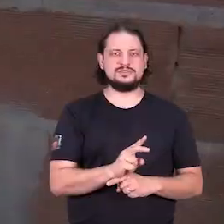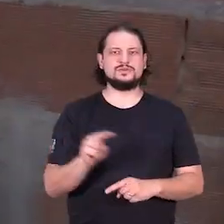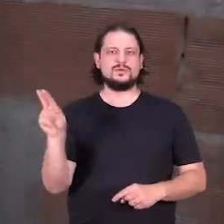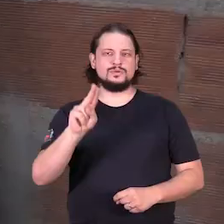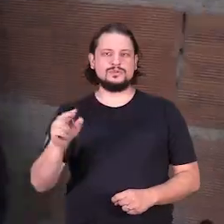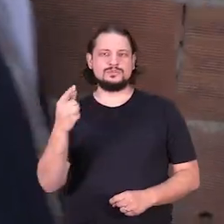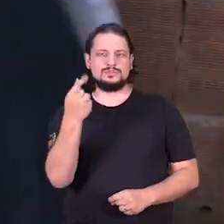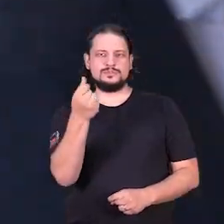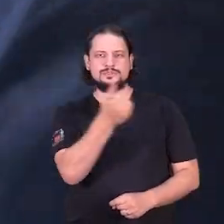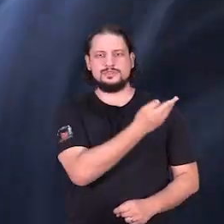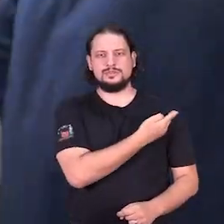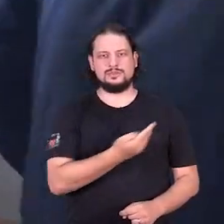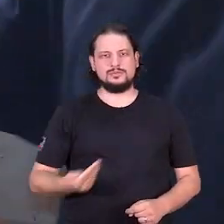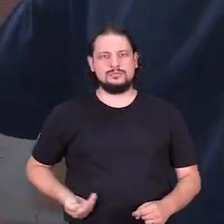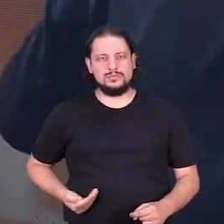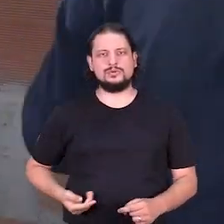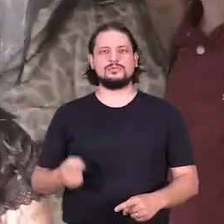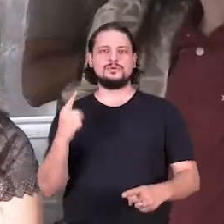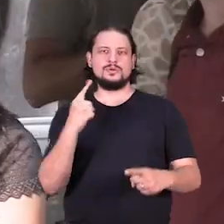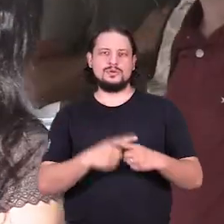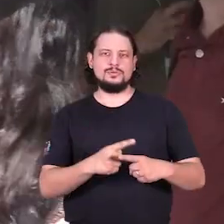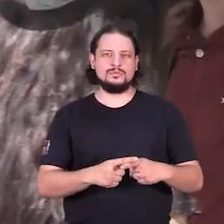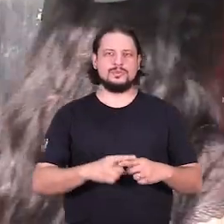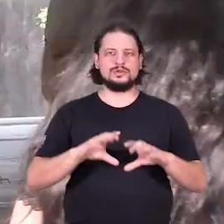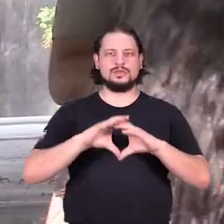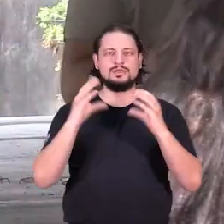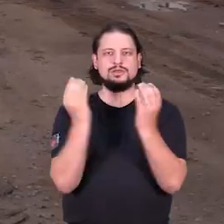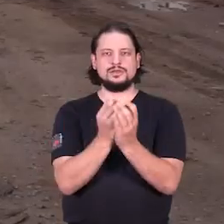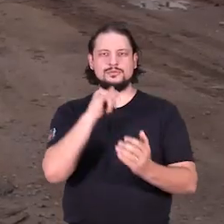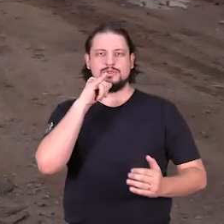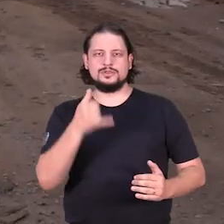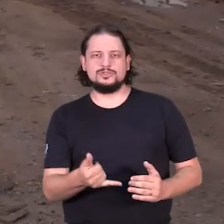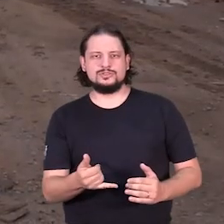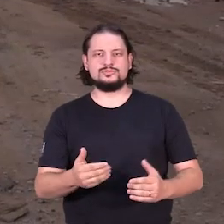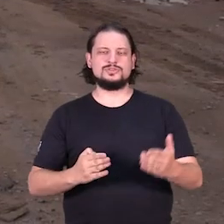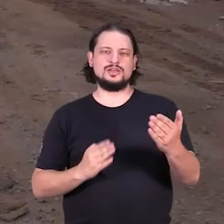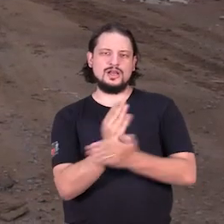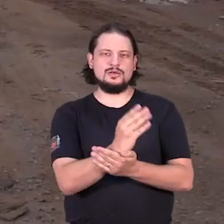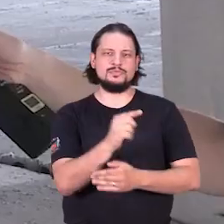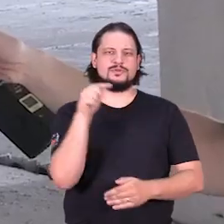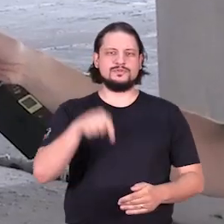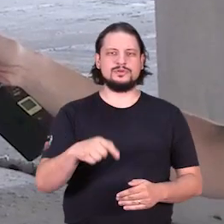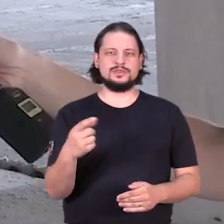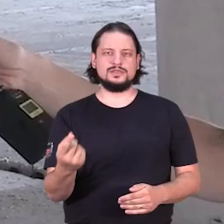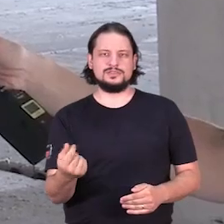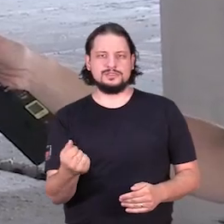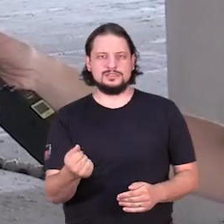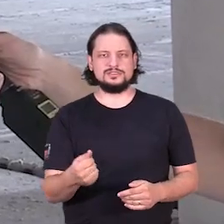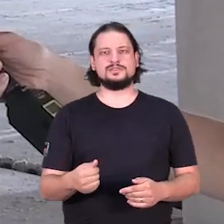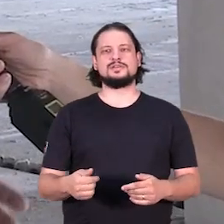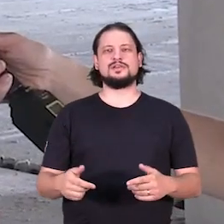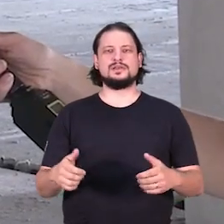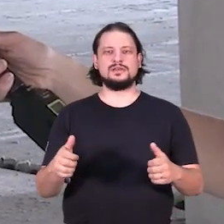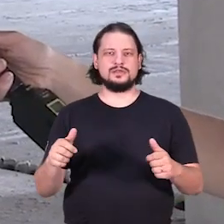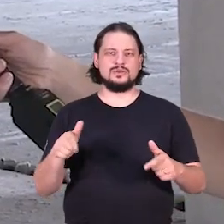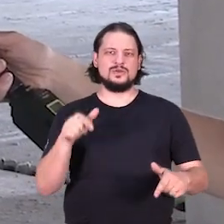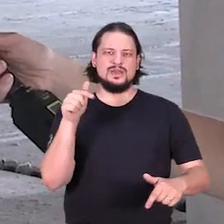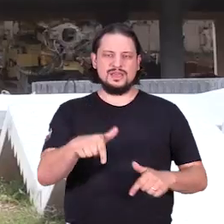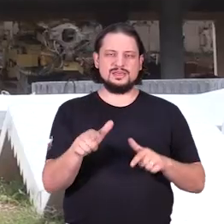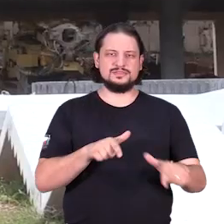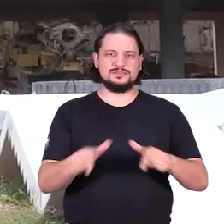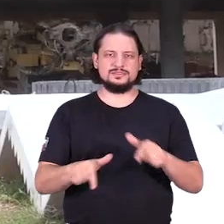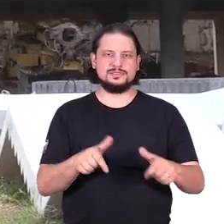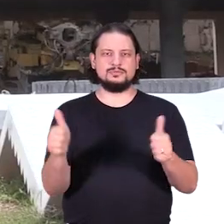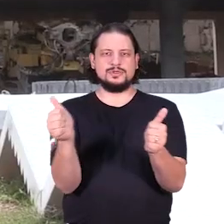sendo aplicado, que a Câmara Municipal de Jundiaí aprovou esse financiamento, né? Isso é uma ação conjunta entre o Legislativo e o Executivo para